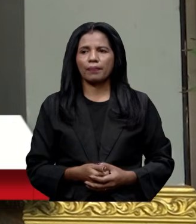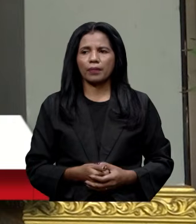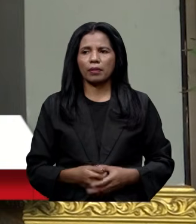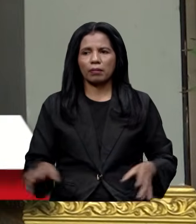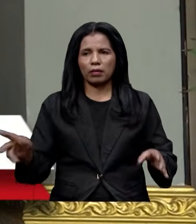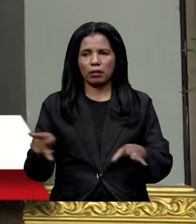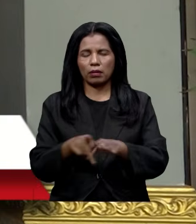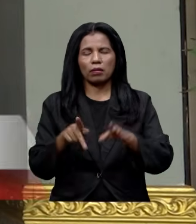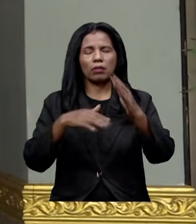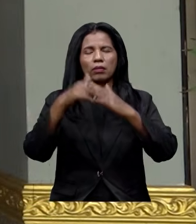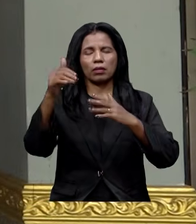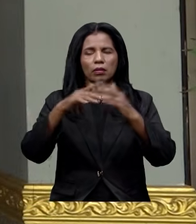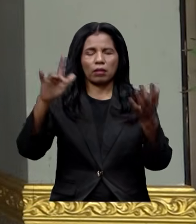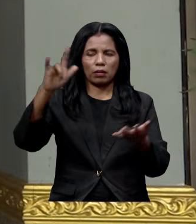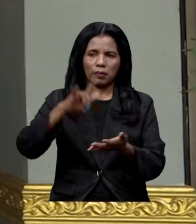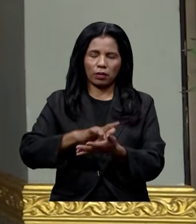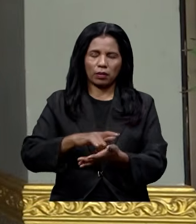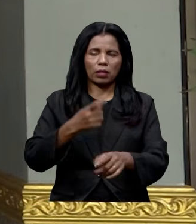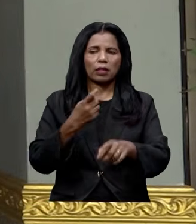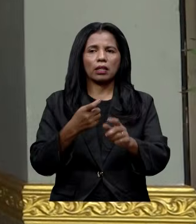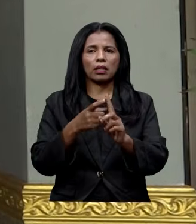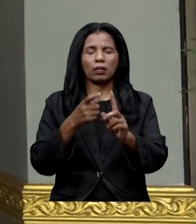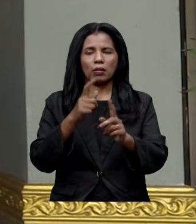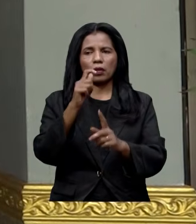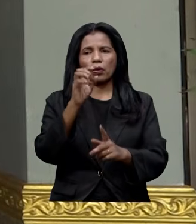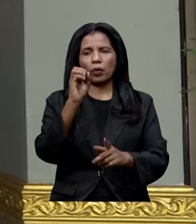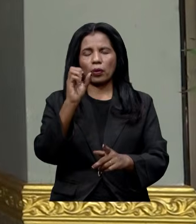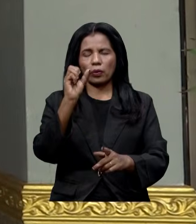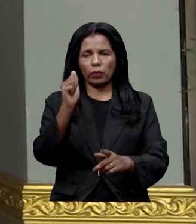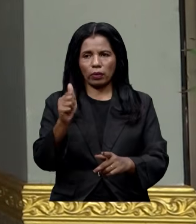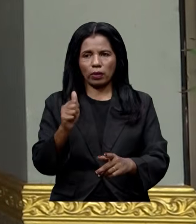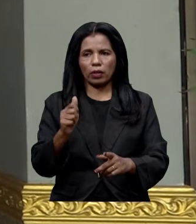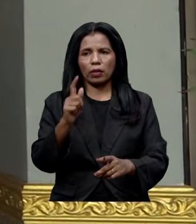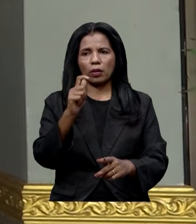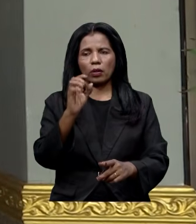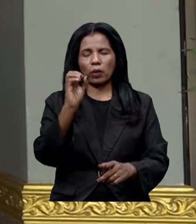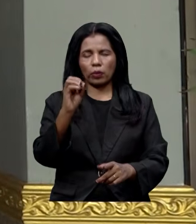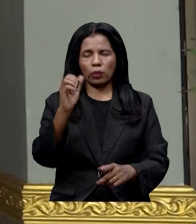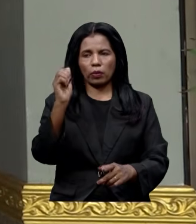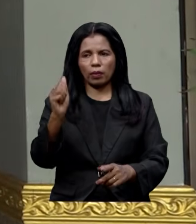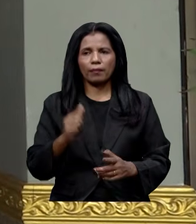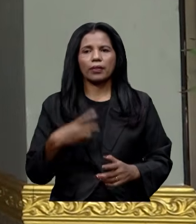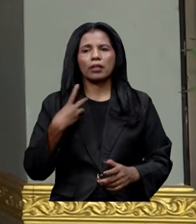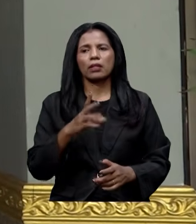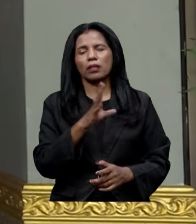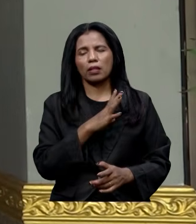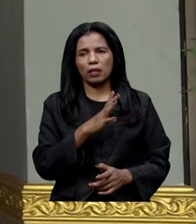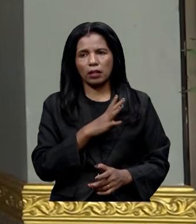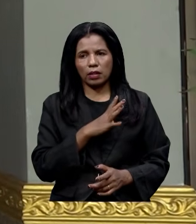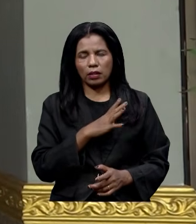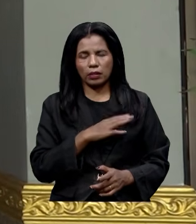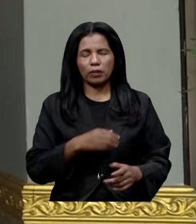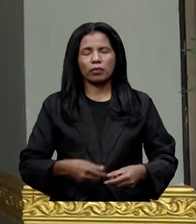parte de construção aeroporto inclui toa companhia de manambe terminal na rantoa neve ite hen atau CNTP